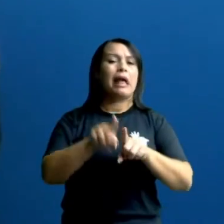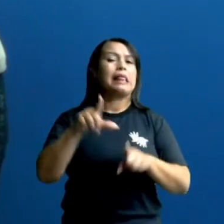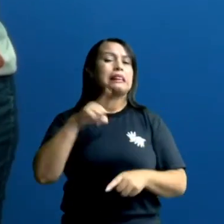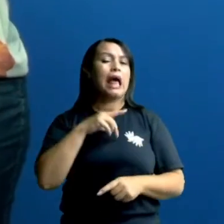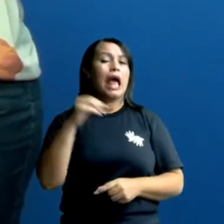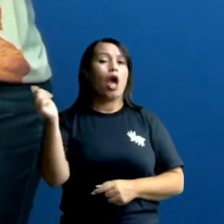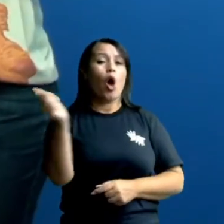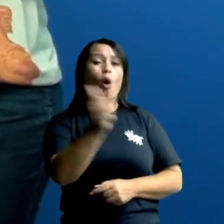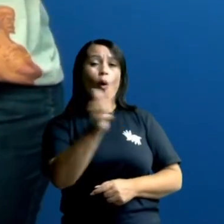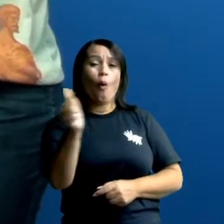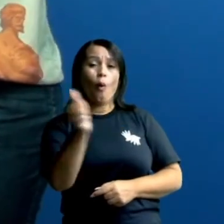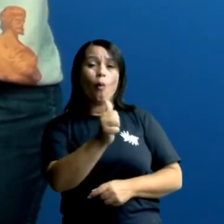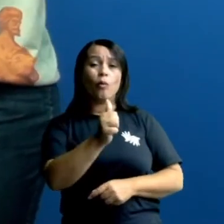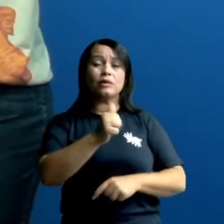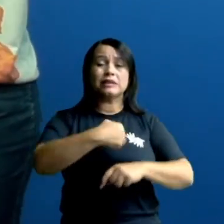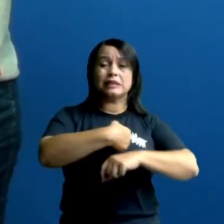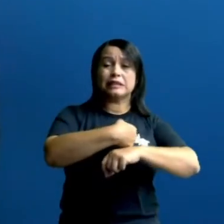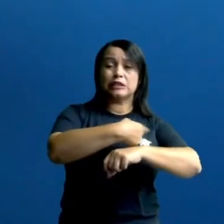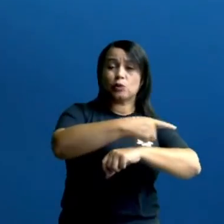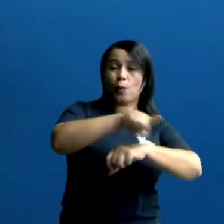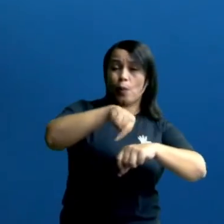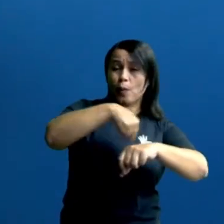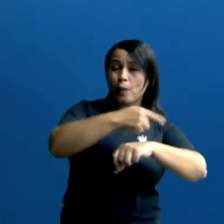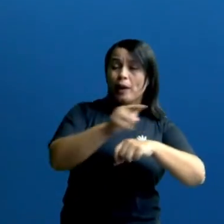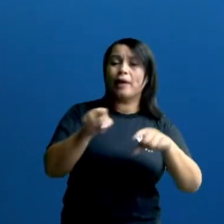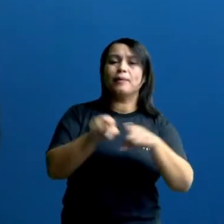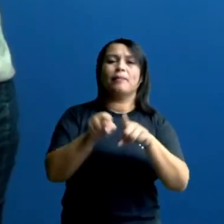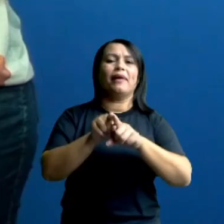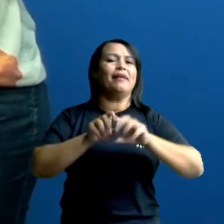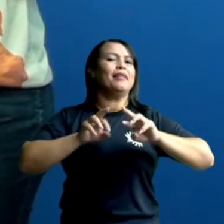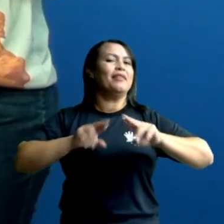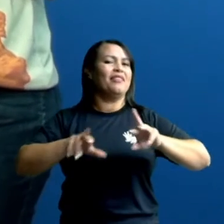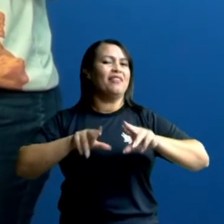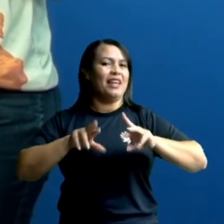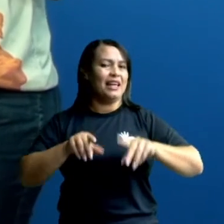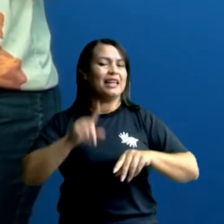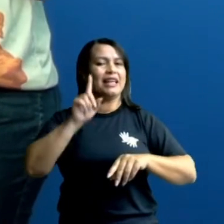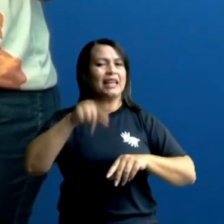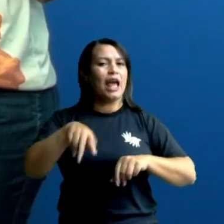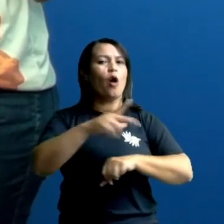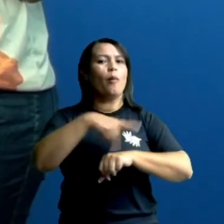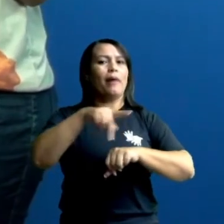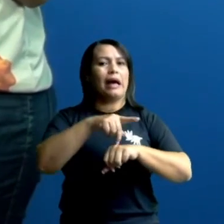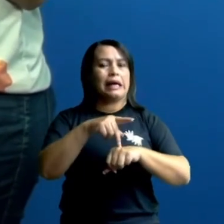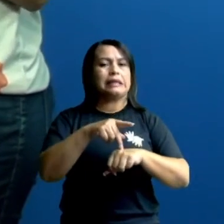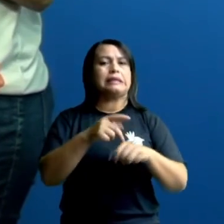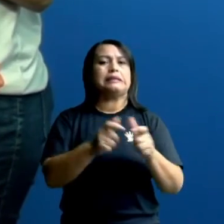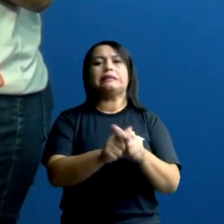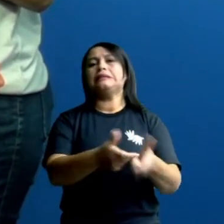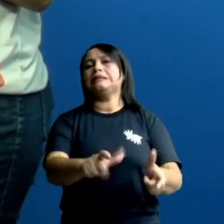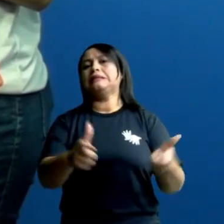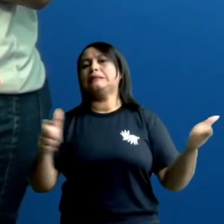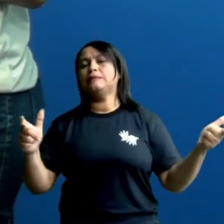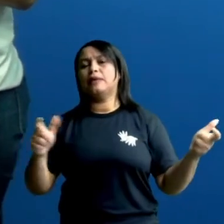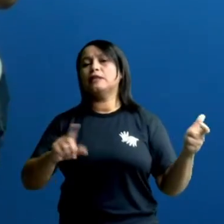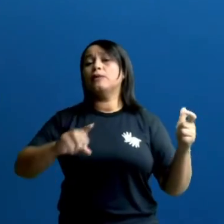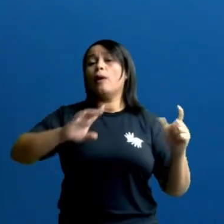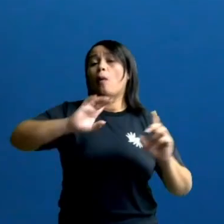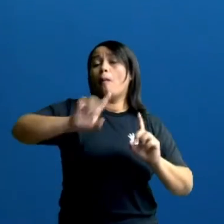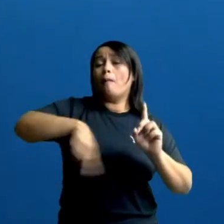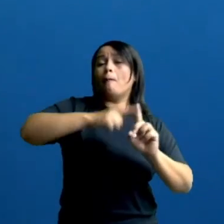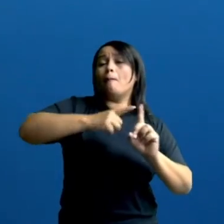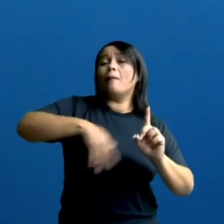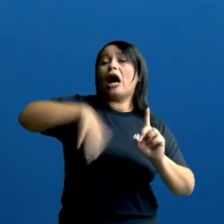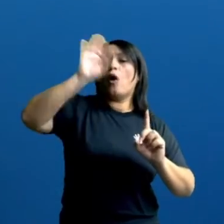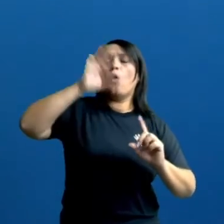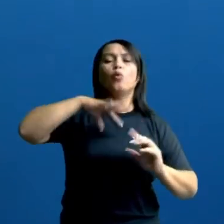fusos horários diferentes, se a gente cruzar ela no sentido leste-oeste. Então, é um país imenso, é o maior país do mundo. E a gente